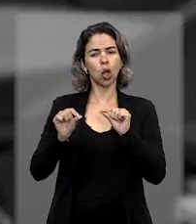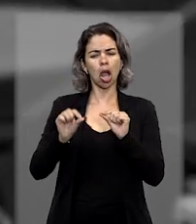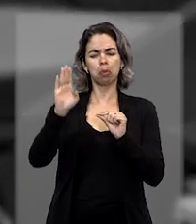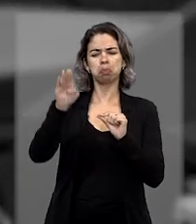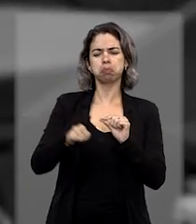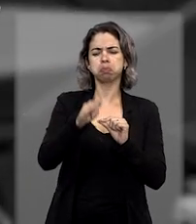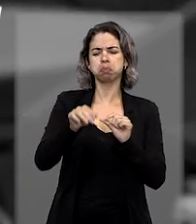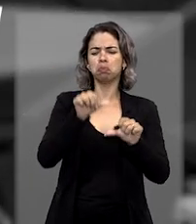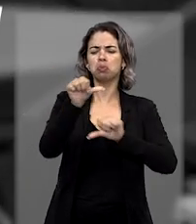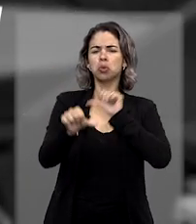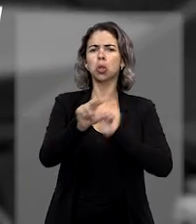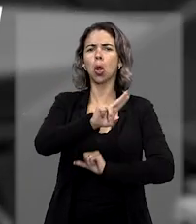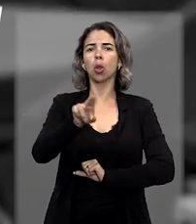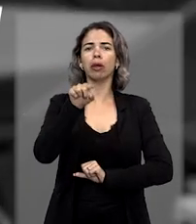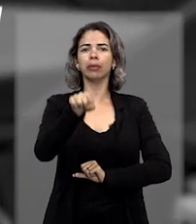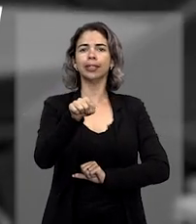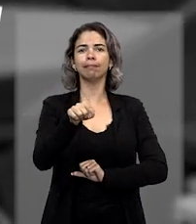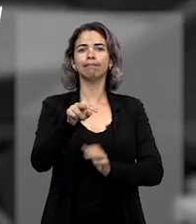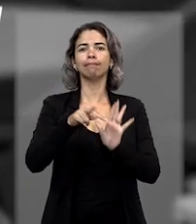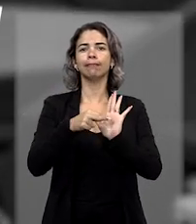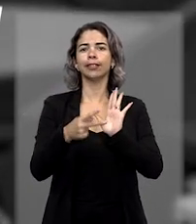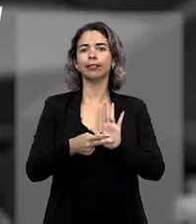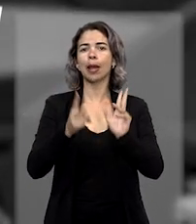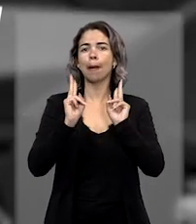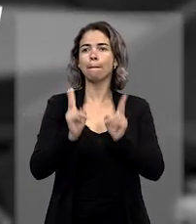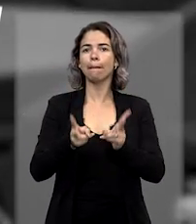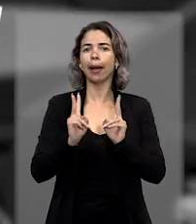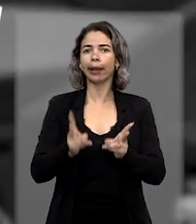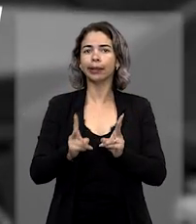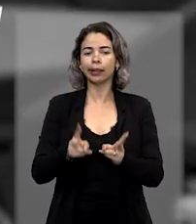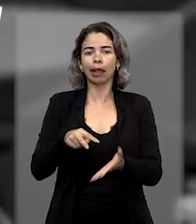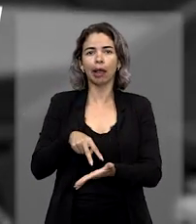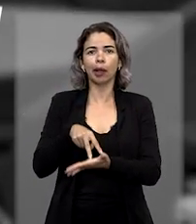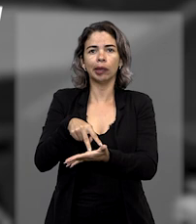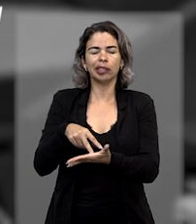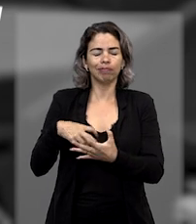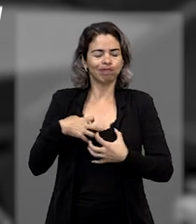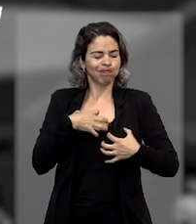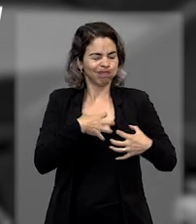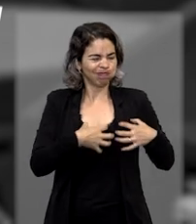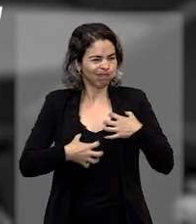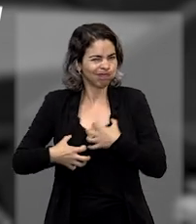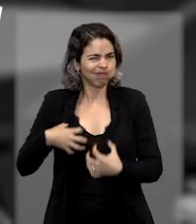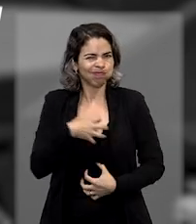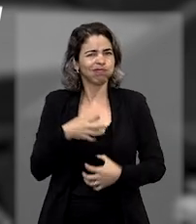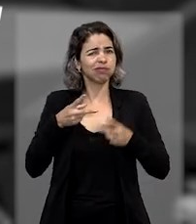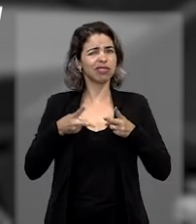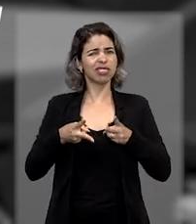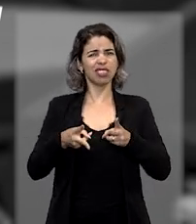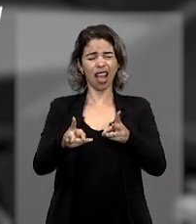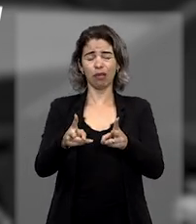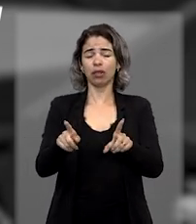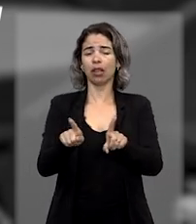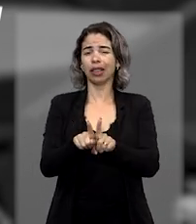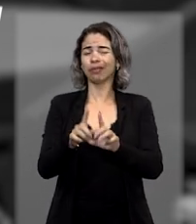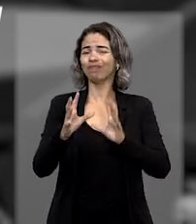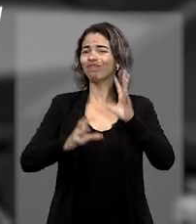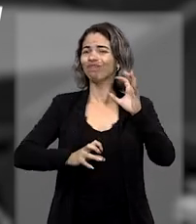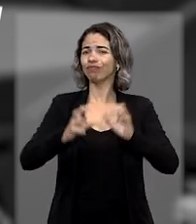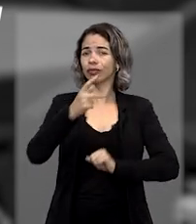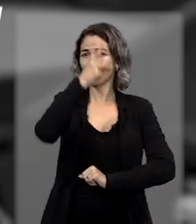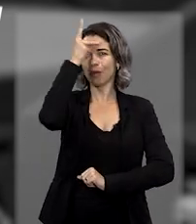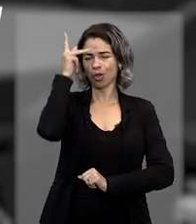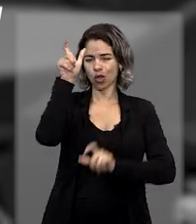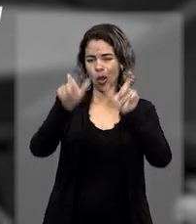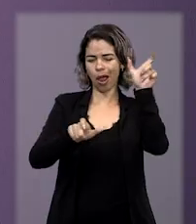negar essas alterações significaria manter uma insustentável posição de angústia incerteza e conflitos para as pessoas